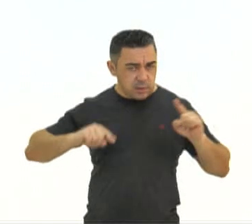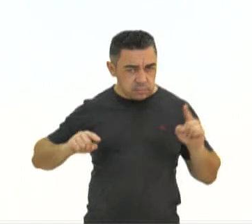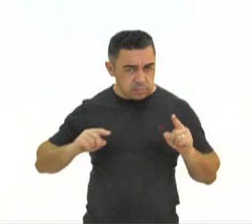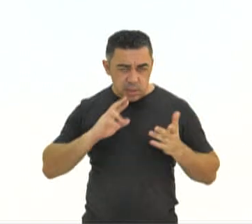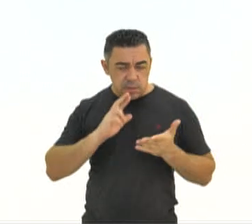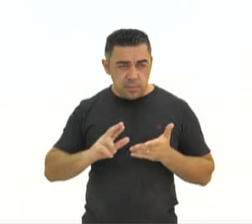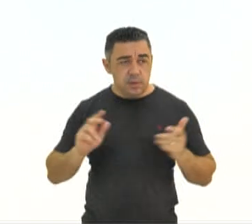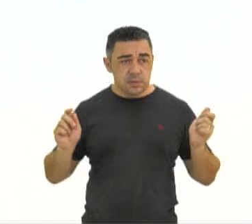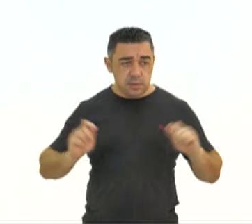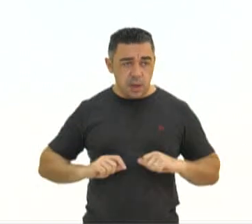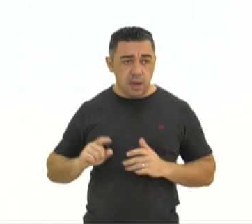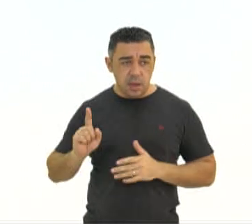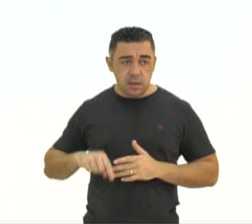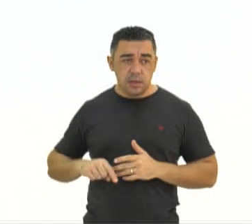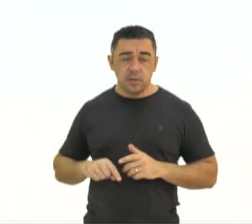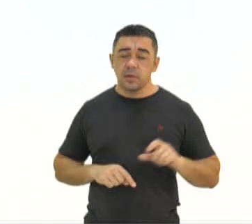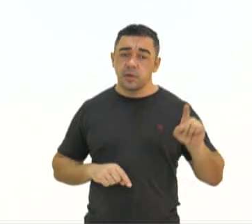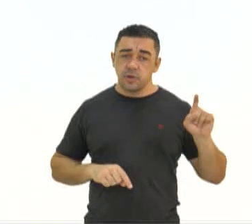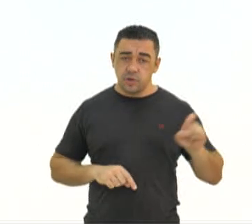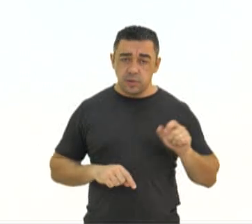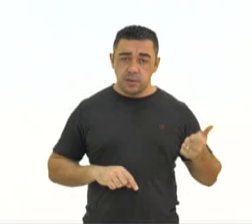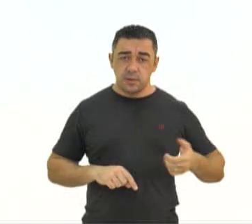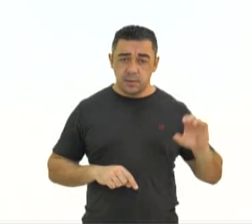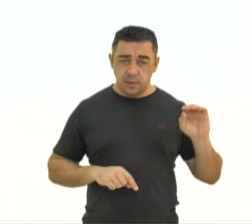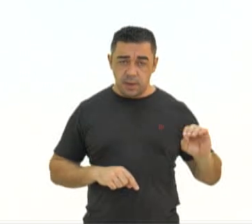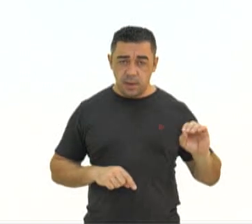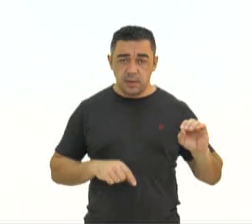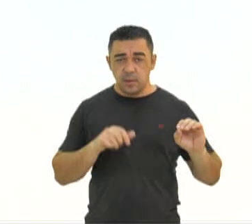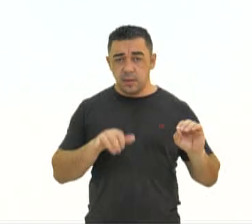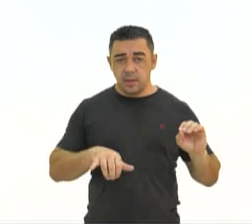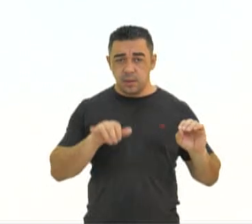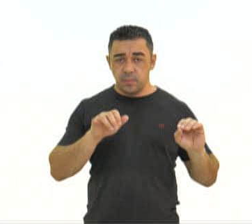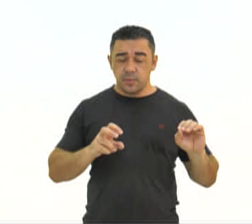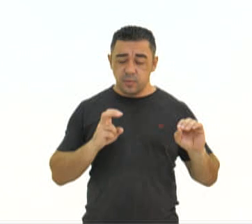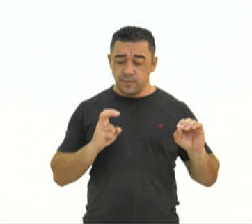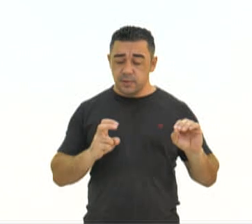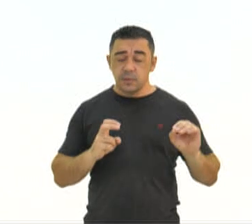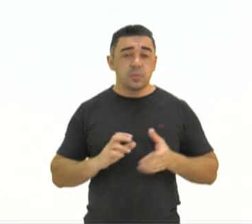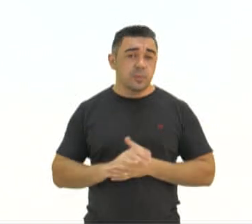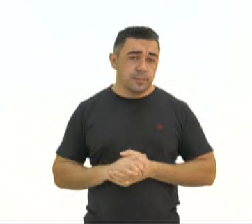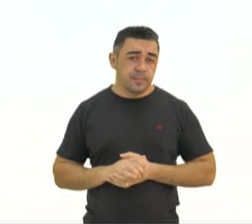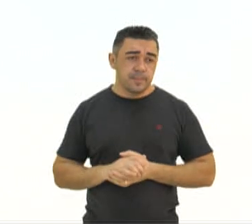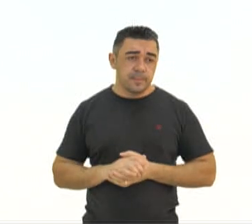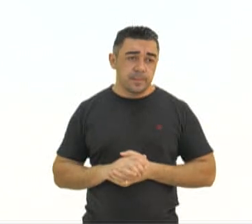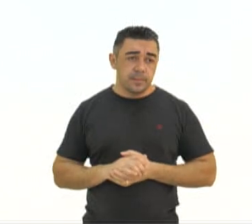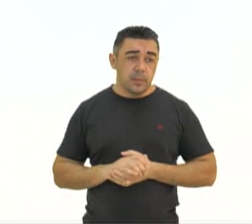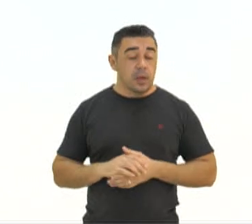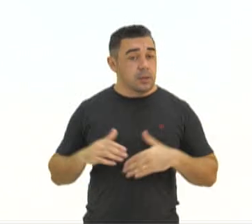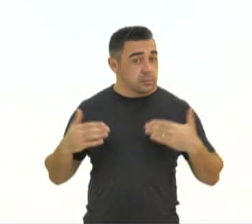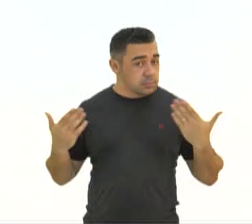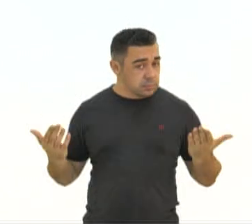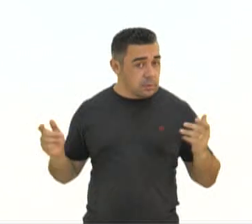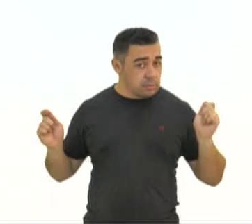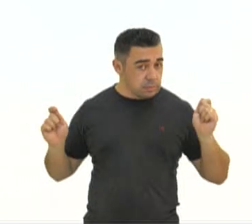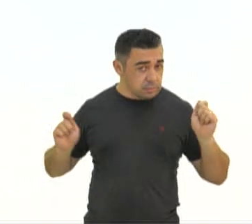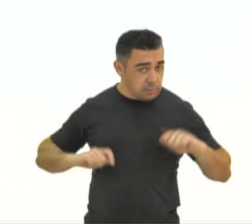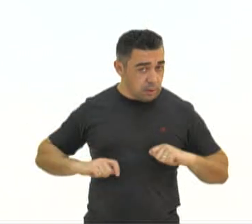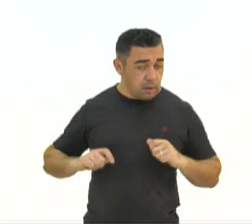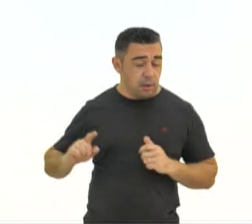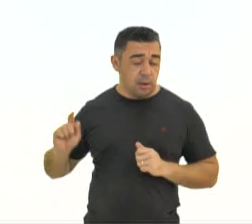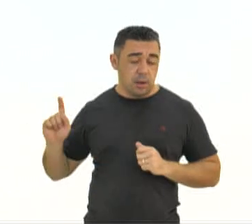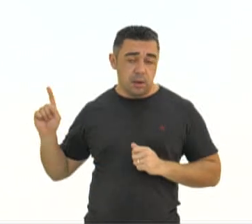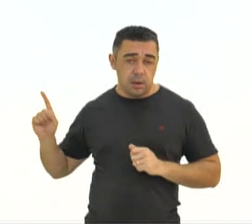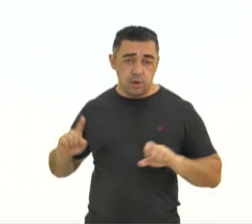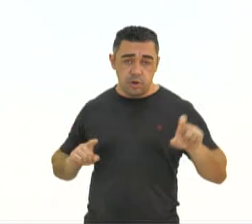delas que satisfaz é o x valendo 10 e o y valendo 5, né? Então eu coloquei aqui, ó, uma das soluções